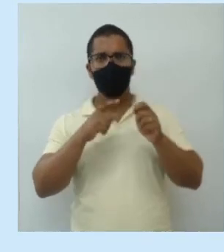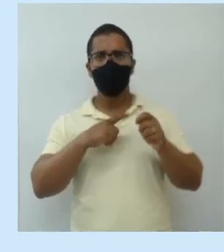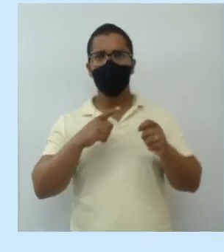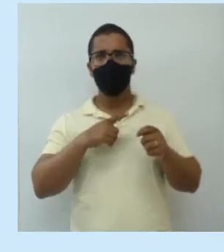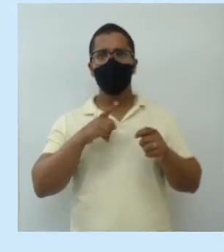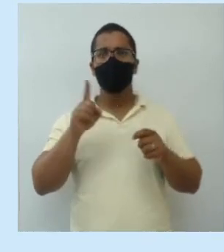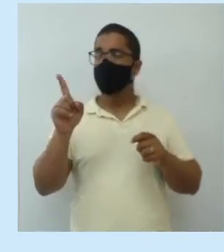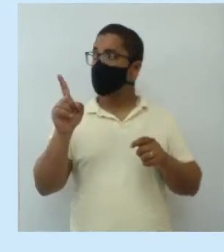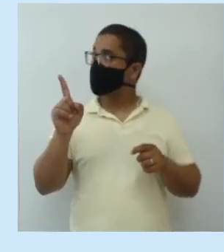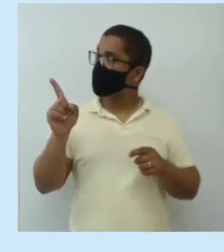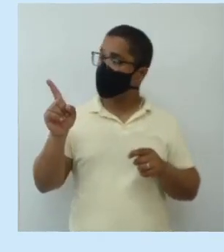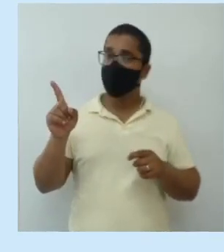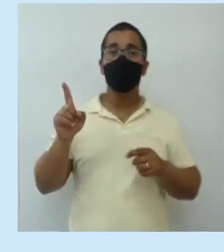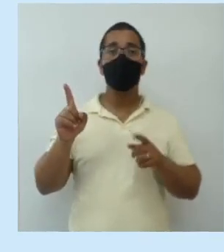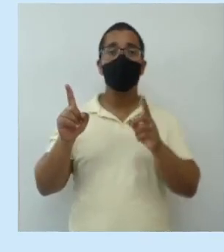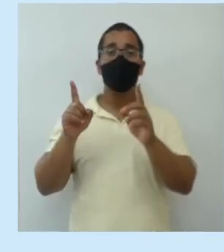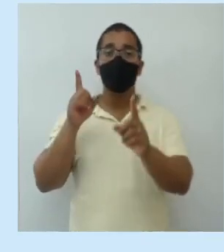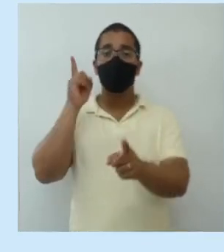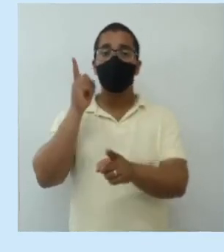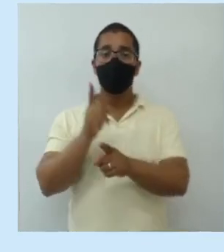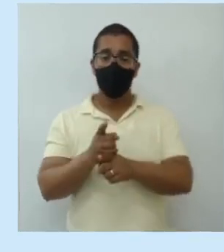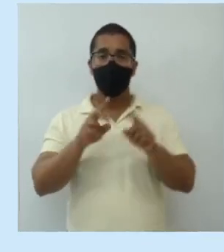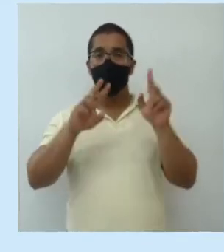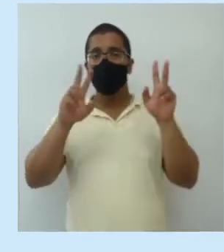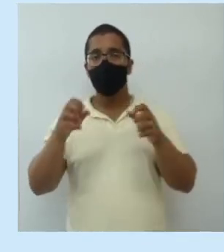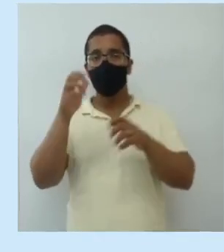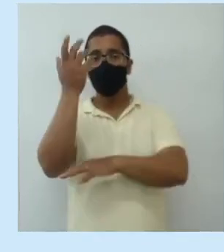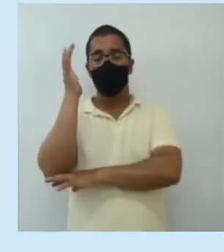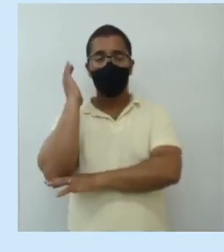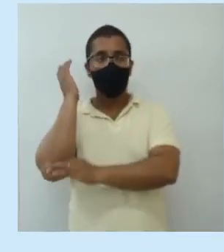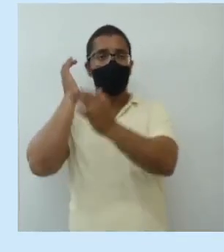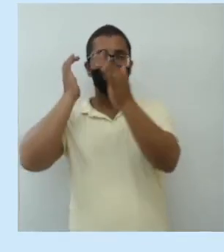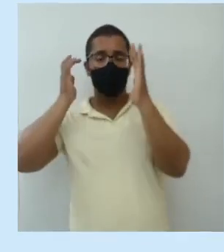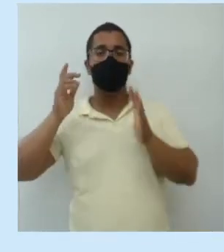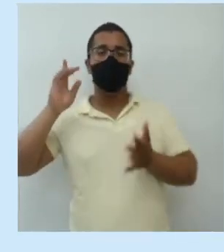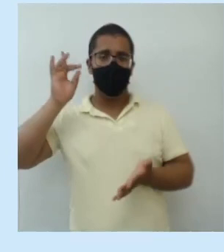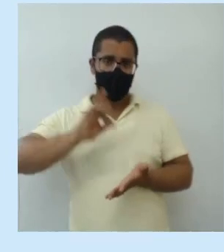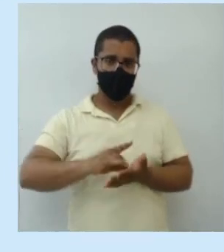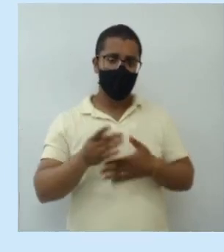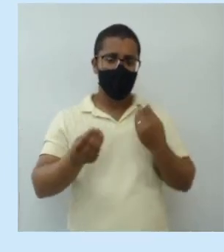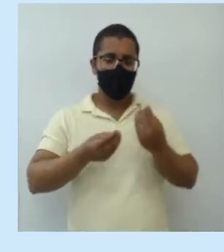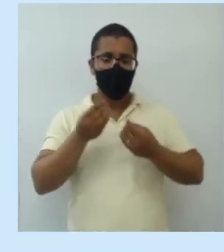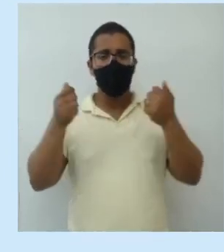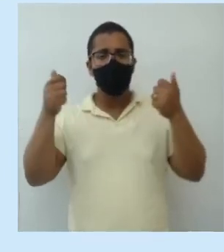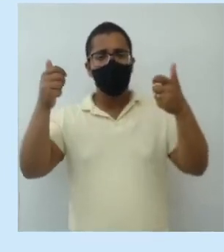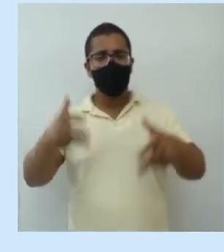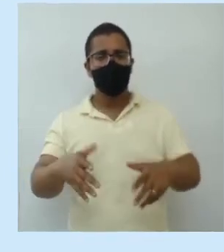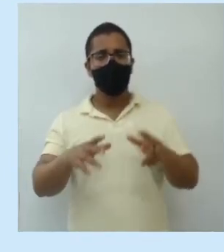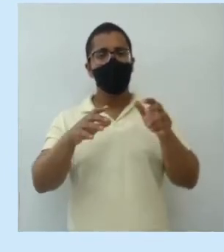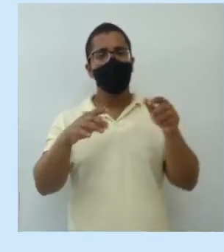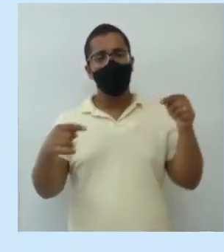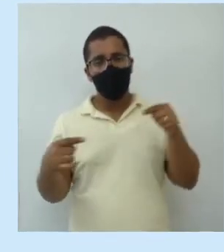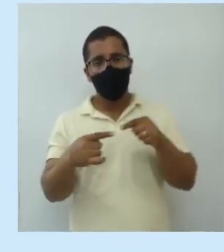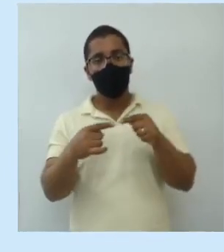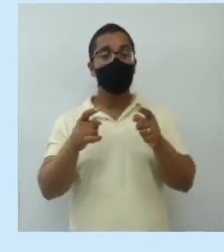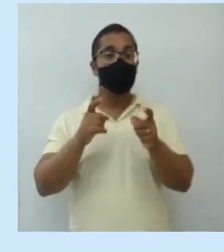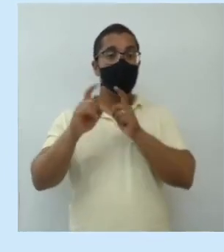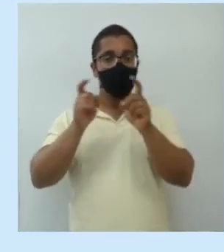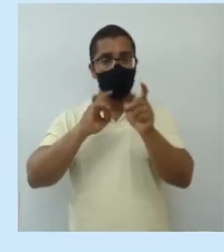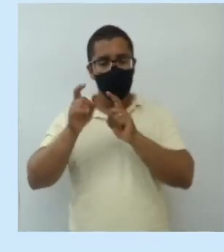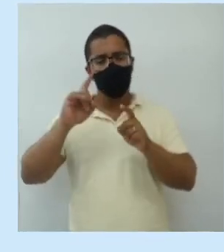Inconveniente, que vai tratar dessas questões ambientais que estão cada vez mais fazendo parte das